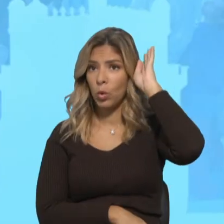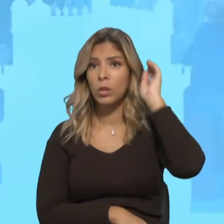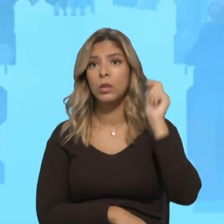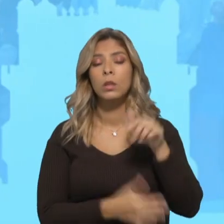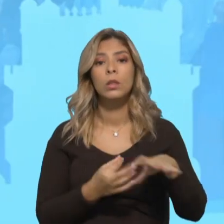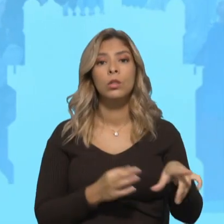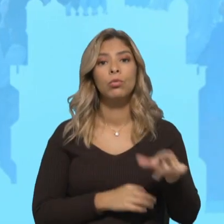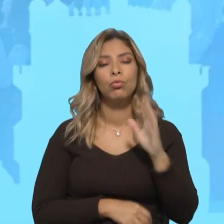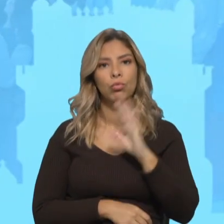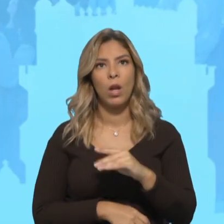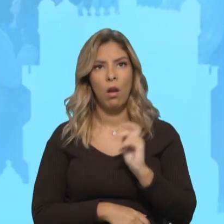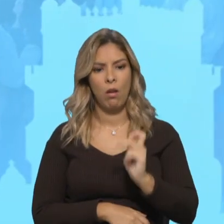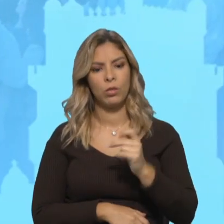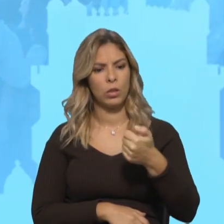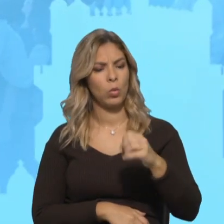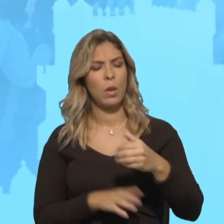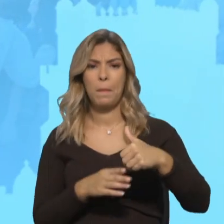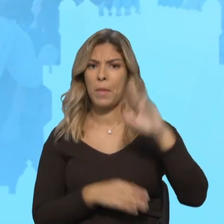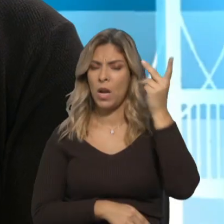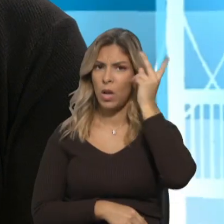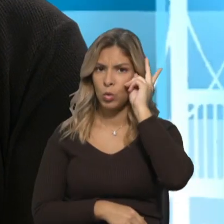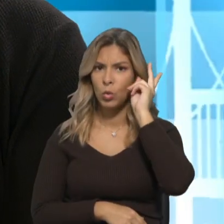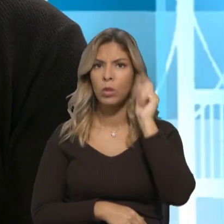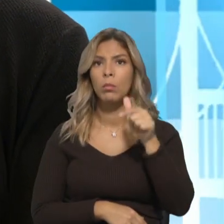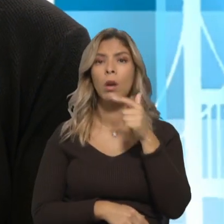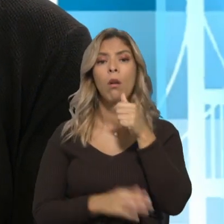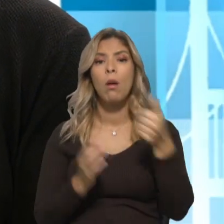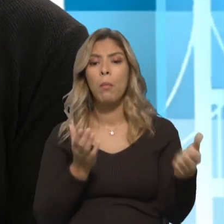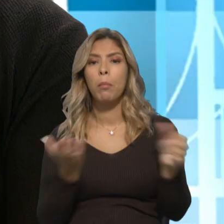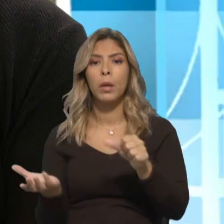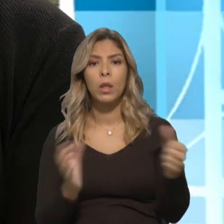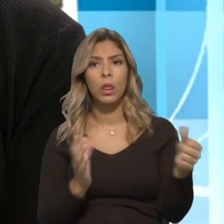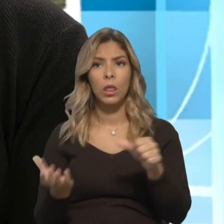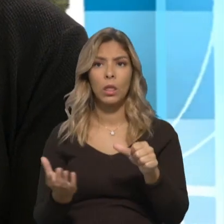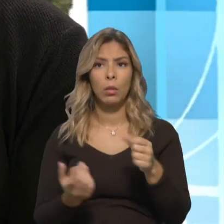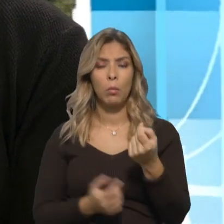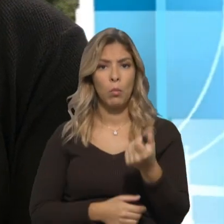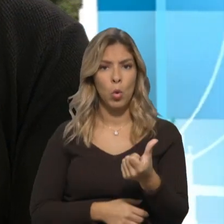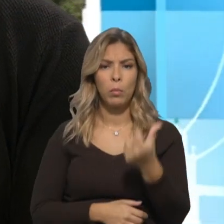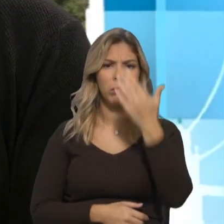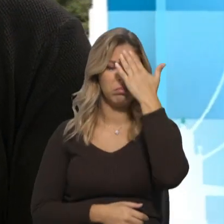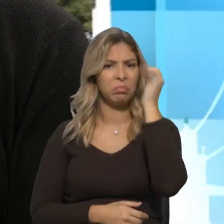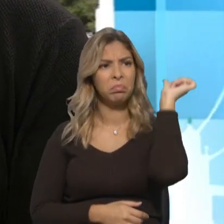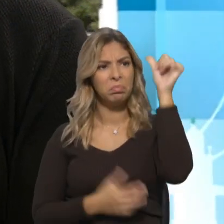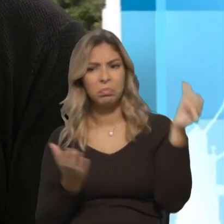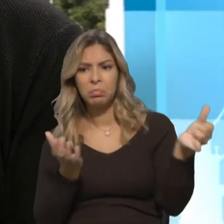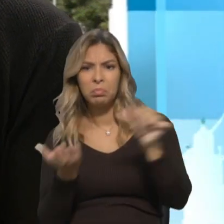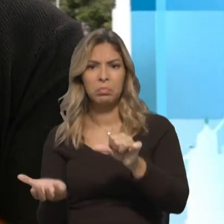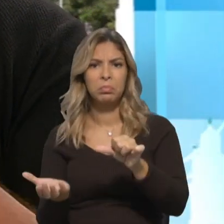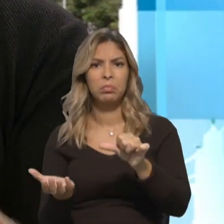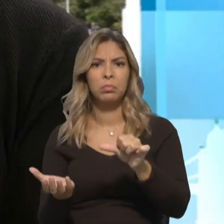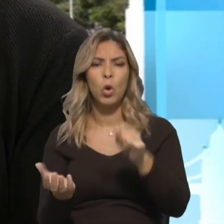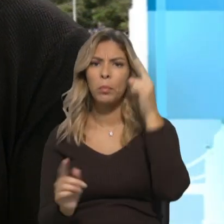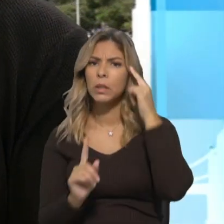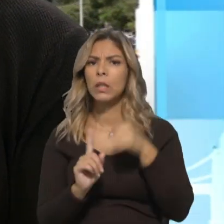anos, fizemos poucos batismos. Porquê? As pessoas dizem, mas ele não batizou ninguém. A ideia não é batizar, a